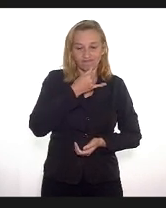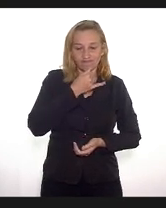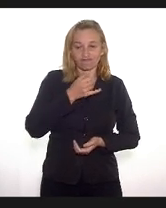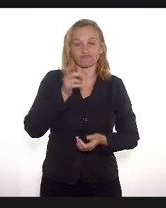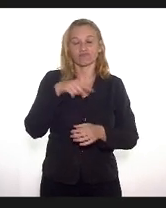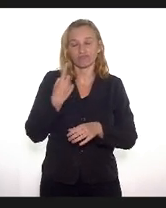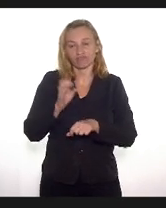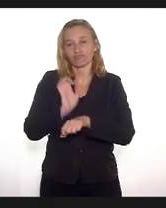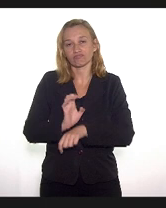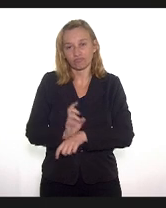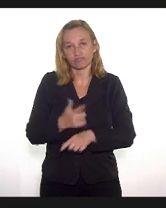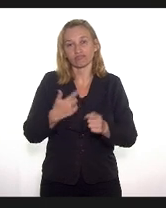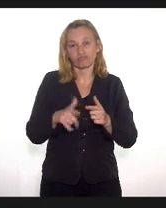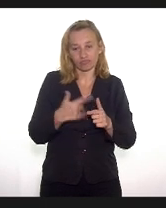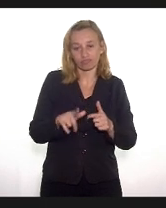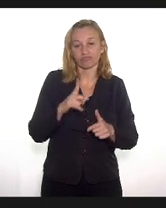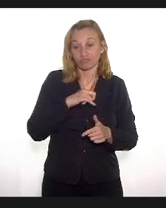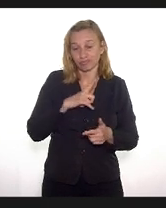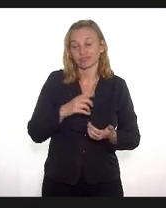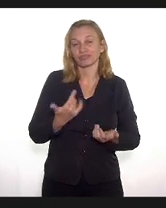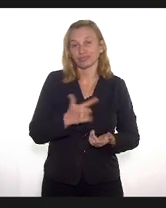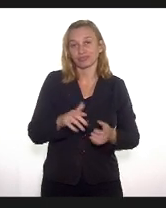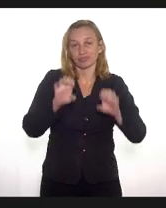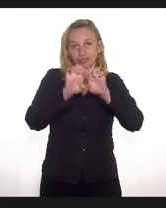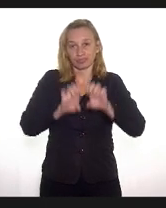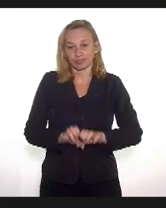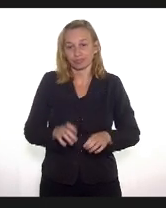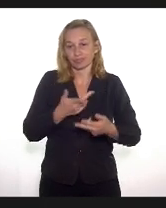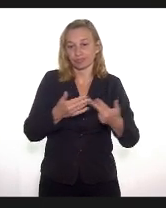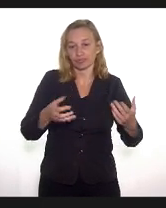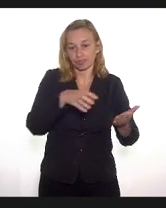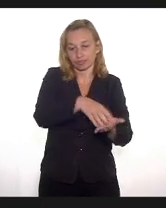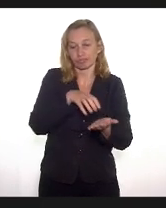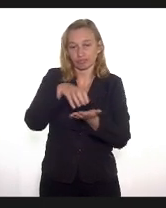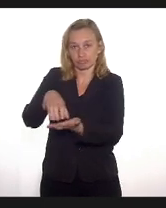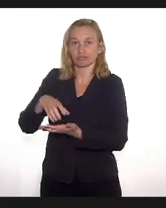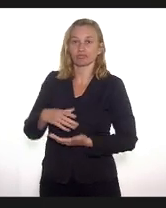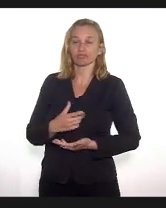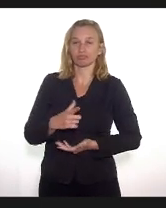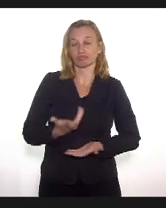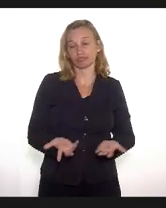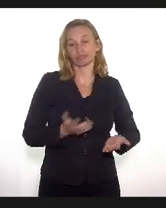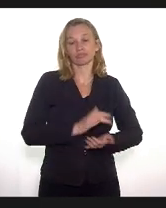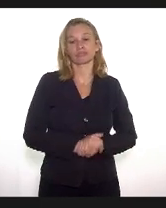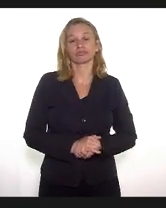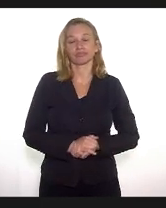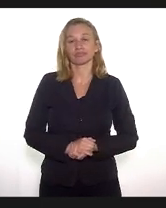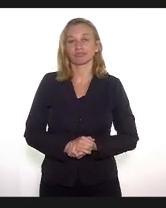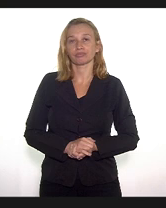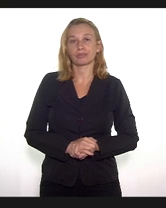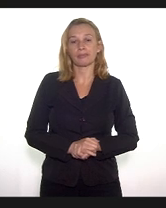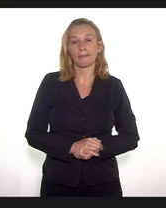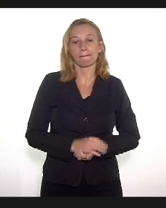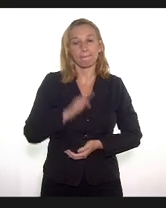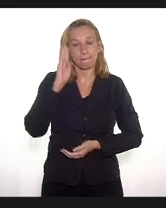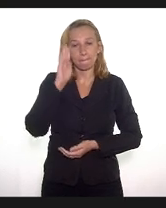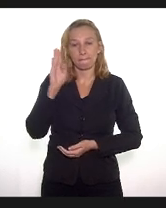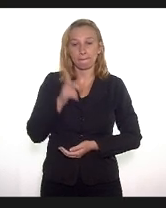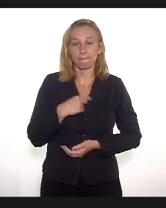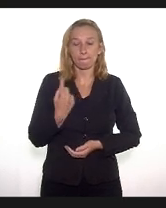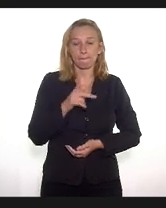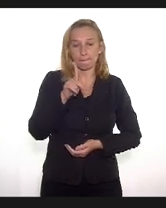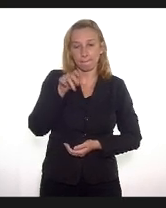Estado tem muito problema, né, de infraestrutura nos mais diversos órgãos. É, a gente tem, né, principalmente nos nossos